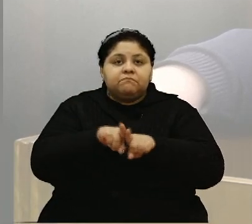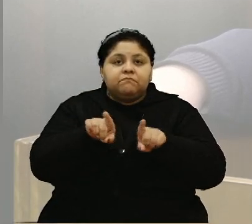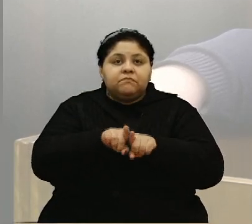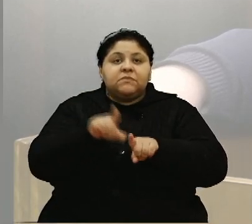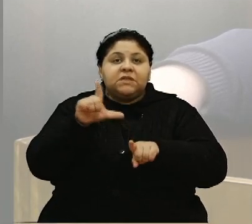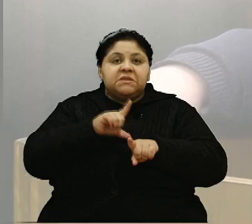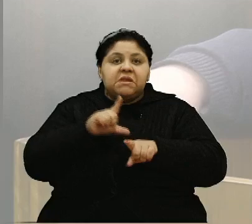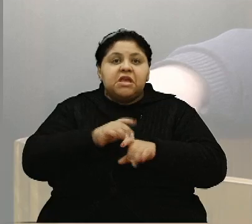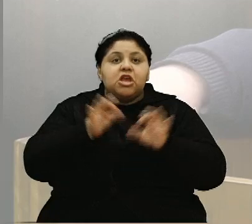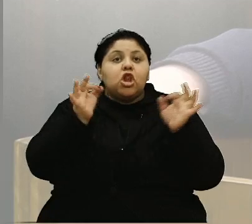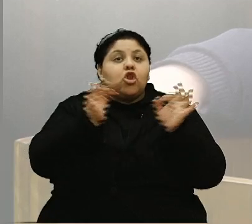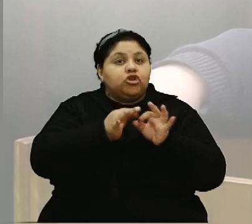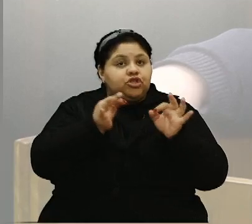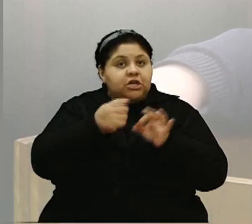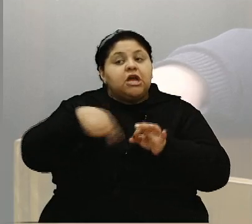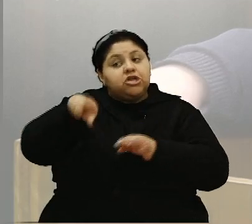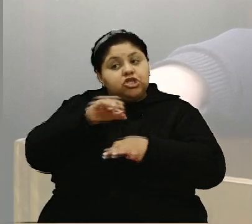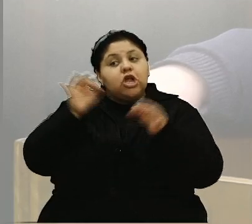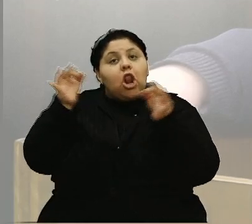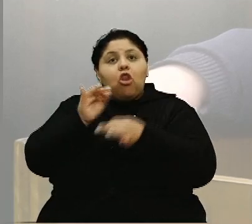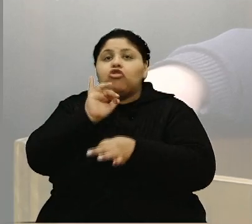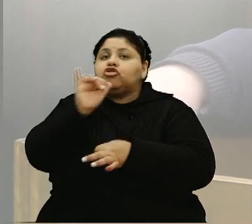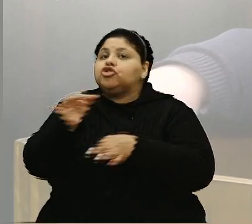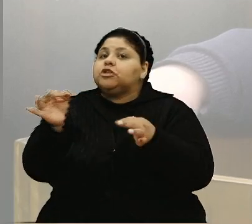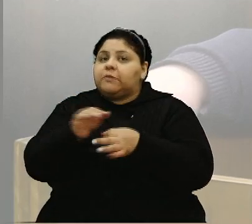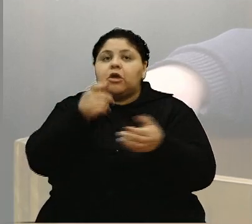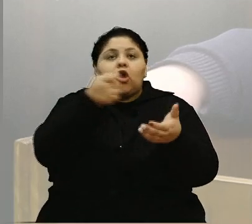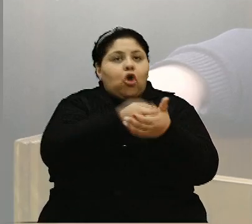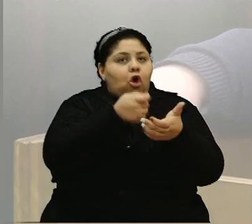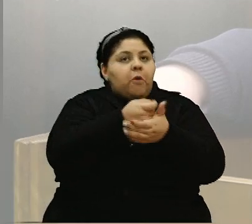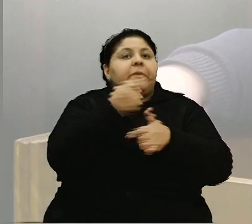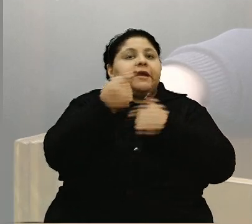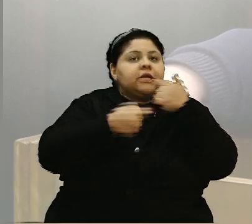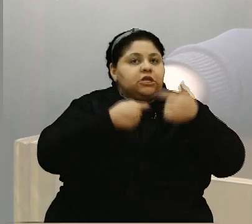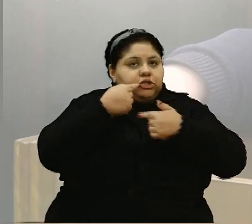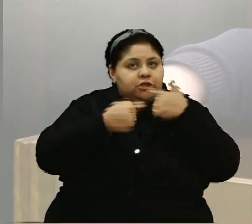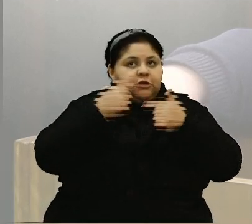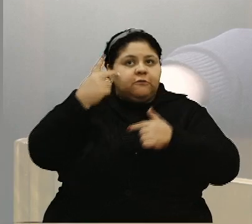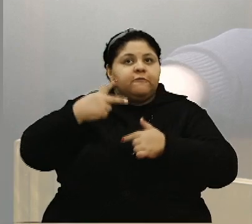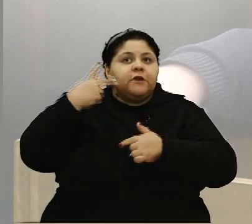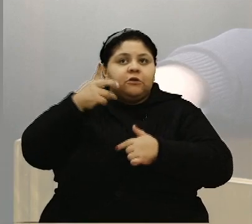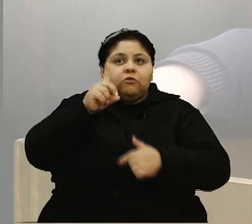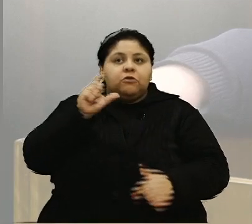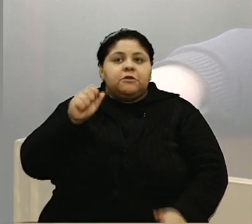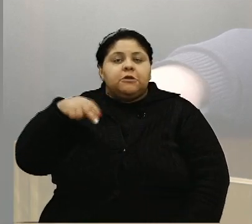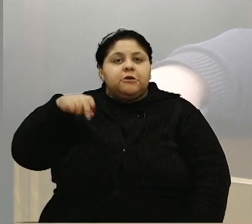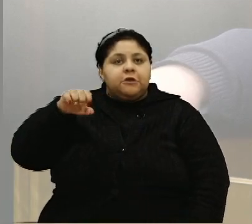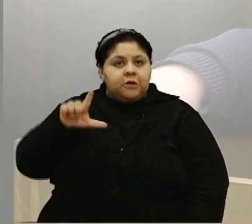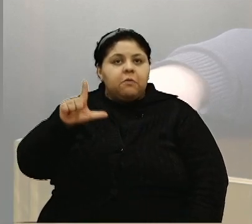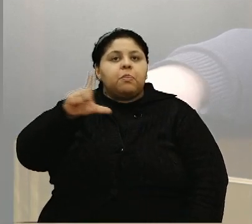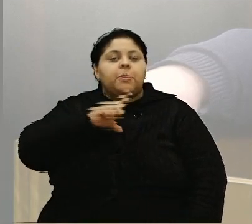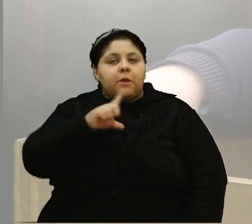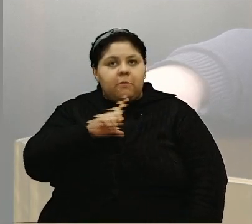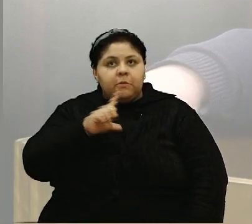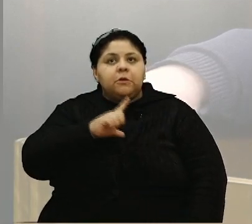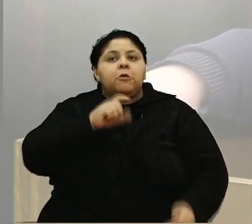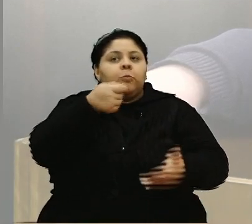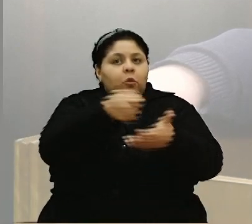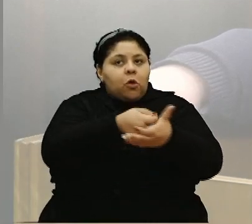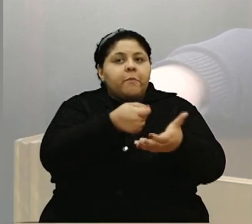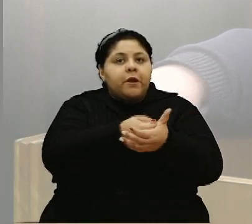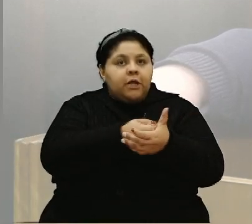que elogiar, a gente elogia. A gente cobra, a gente critica, né, vereador Daniel? Nós temos que fazer uma